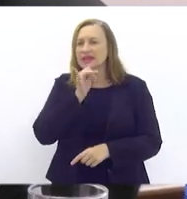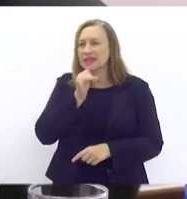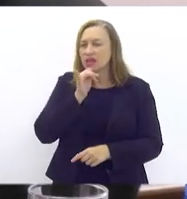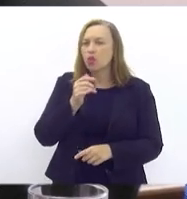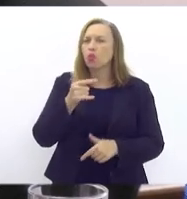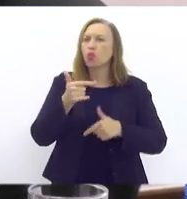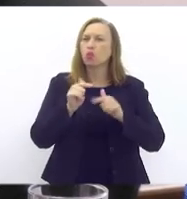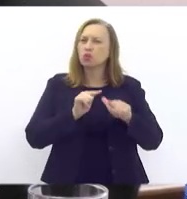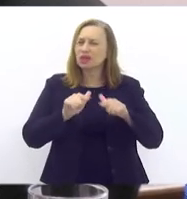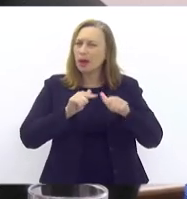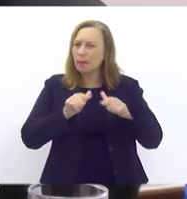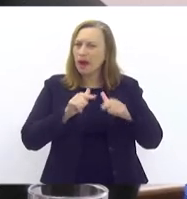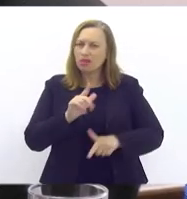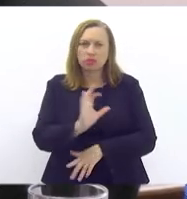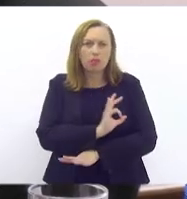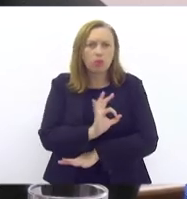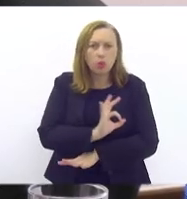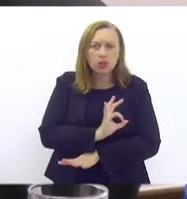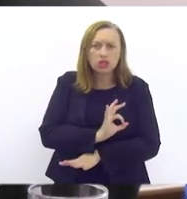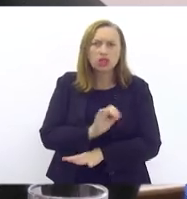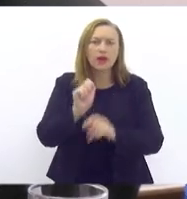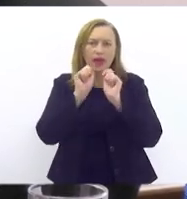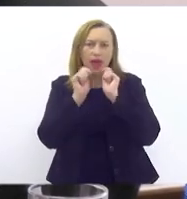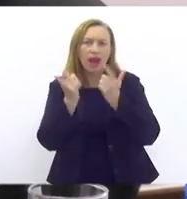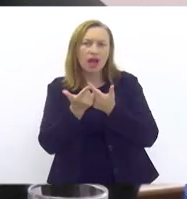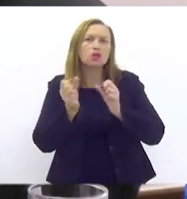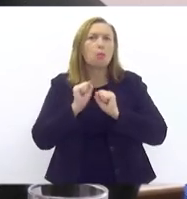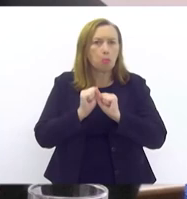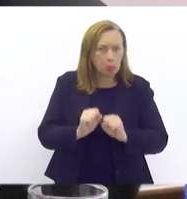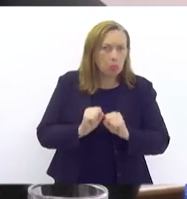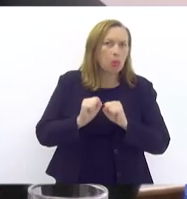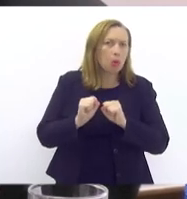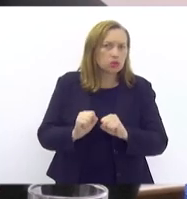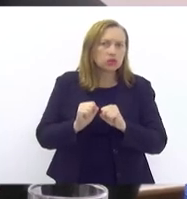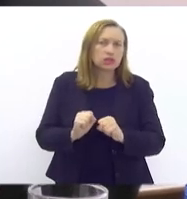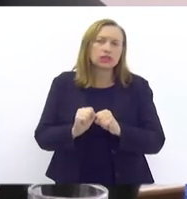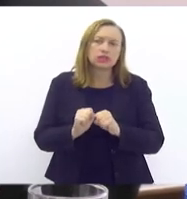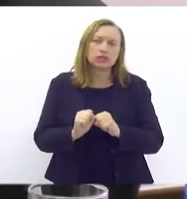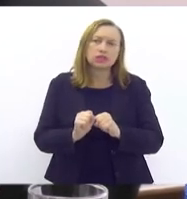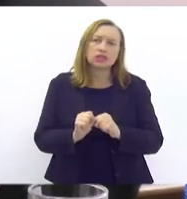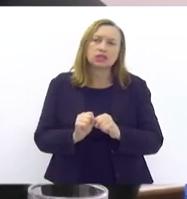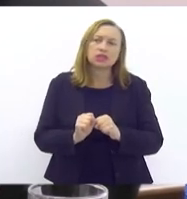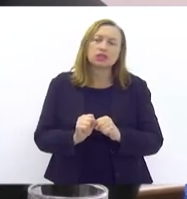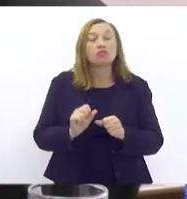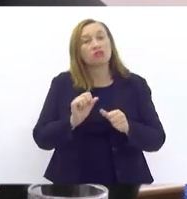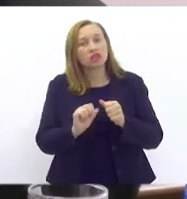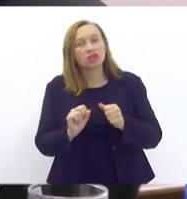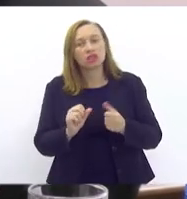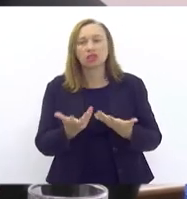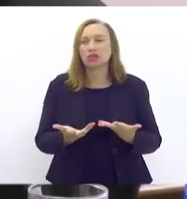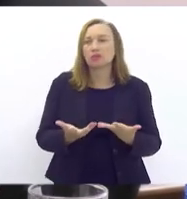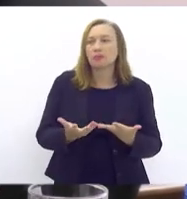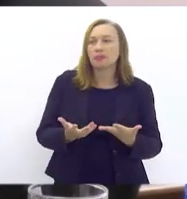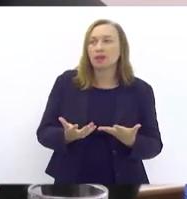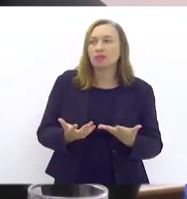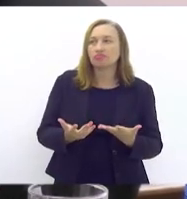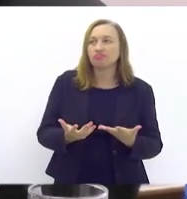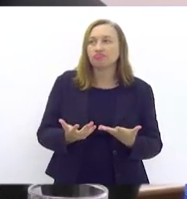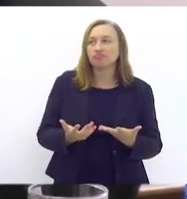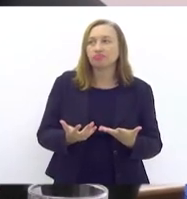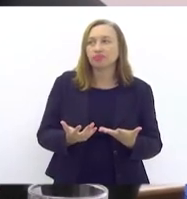polícia é algo que a alerge pode muito eh fazer tanto através de